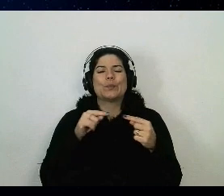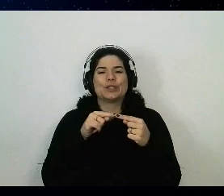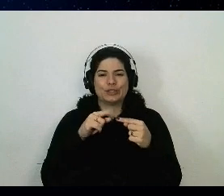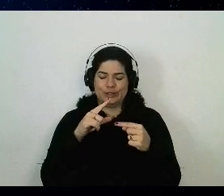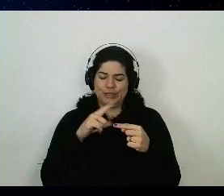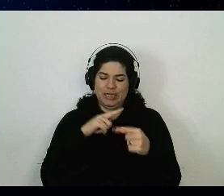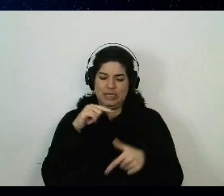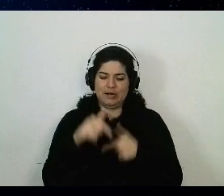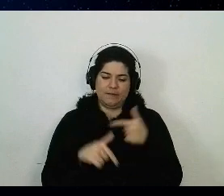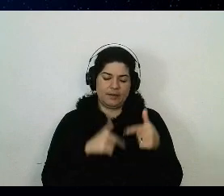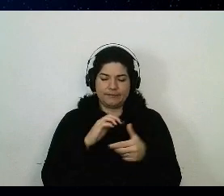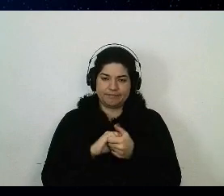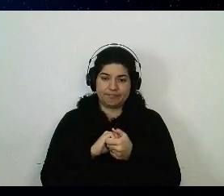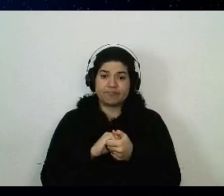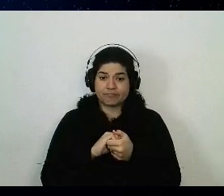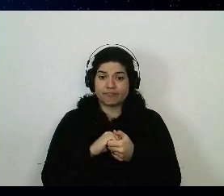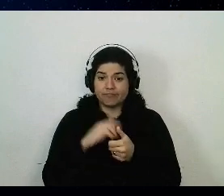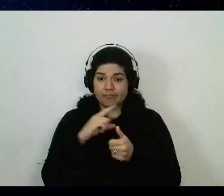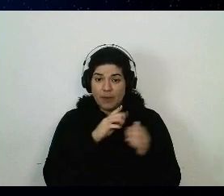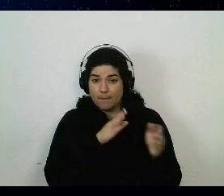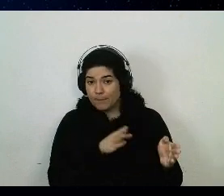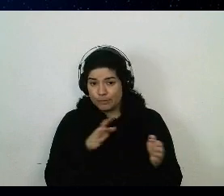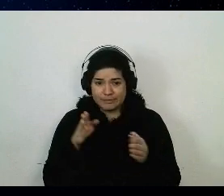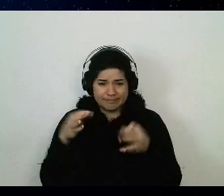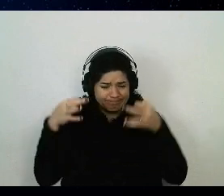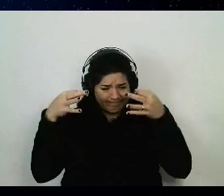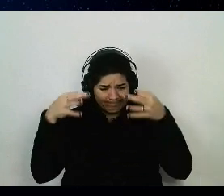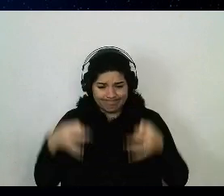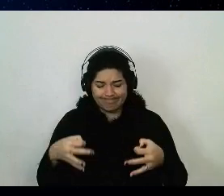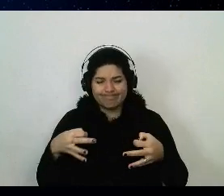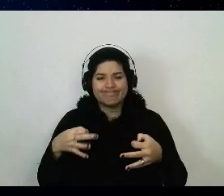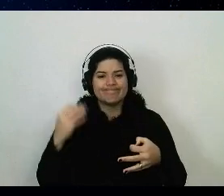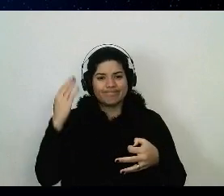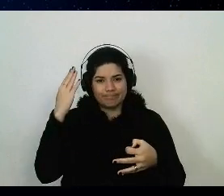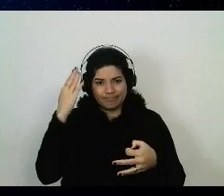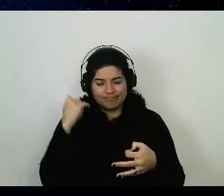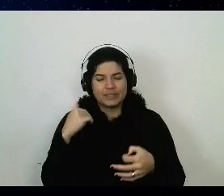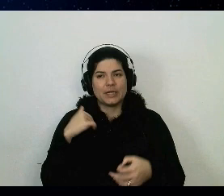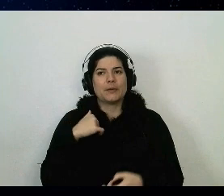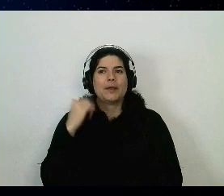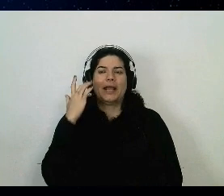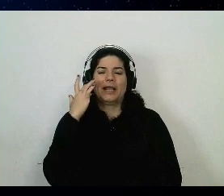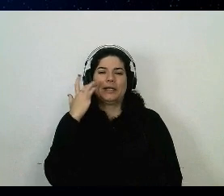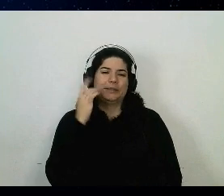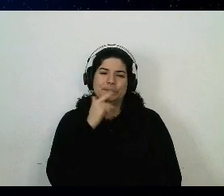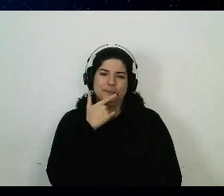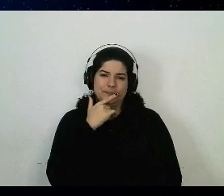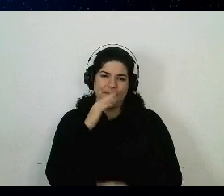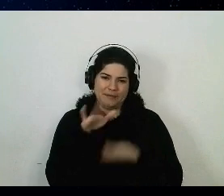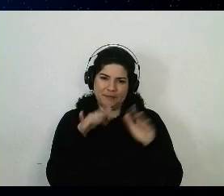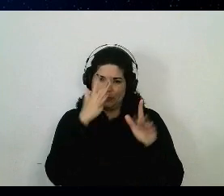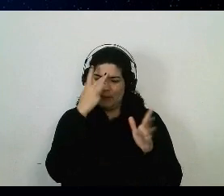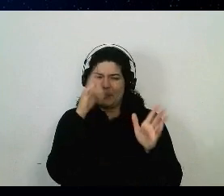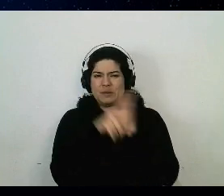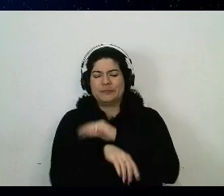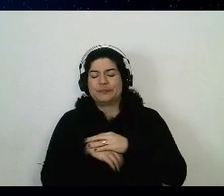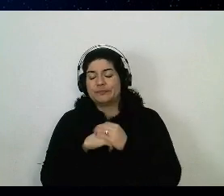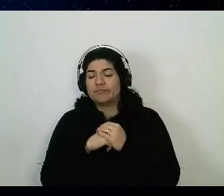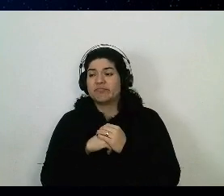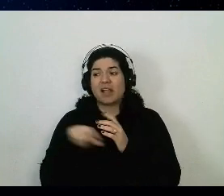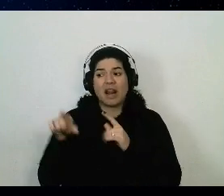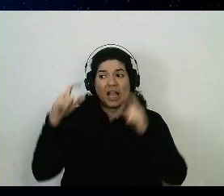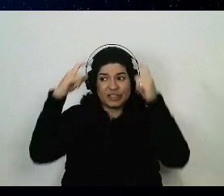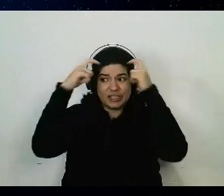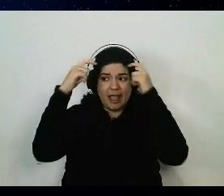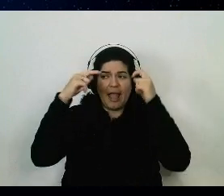e eu tenho processos muito bem definidos, né? E eu acho engraçado que muitas pessoas perguntam, putz, mas Dai, na Disney é fantasia,